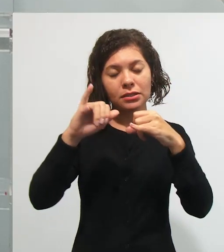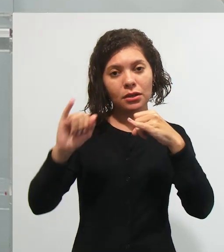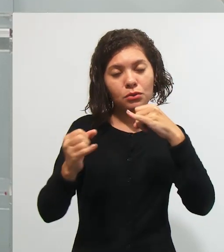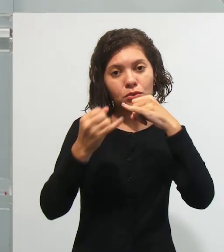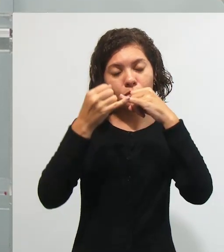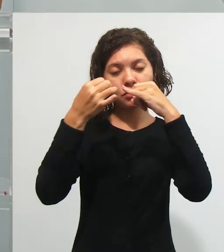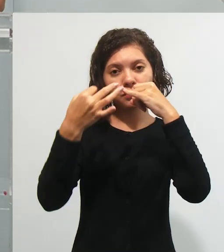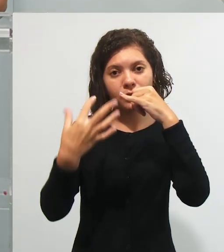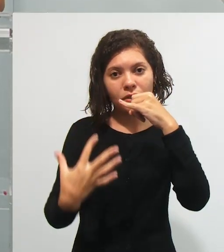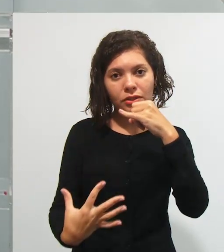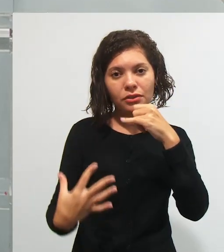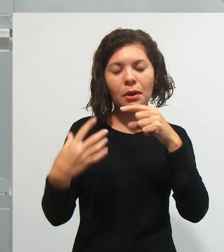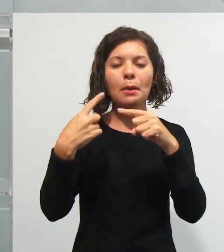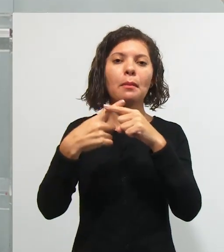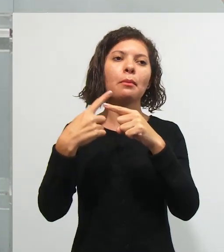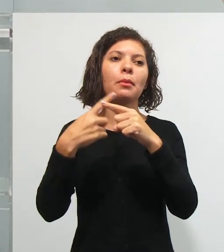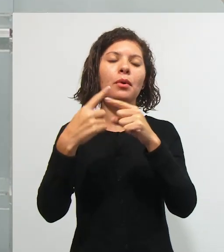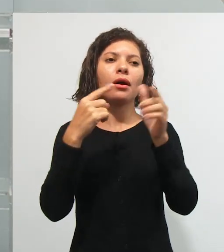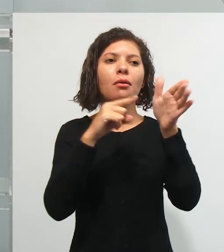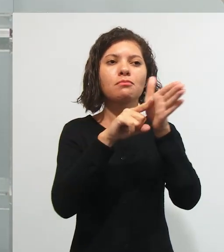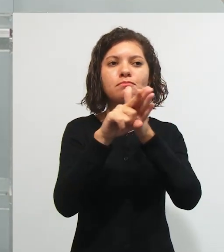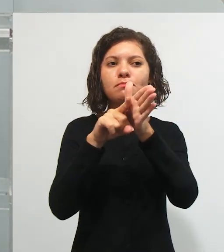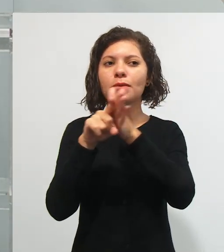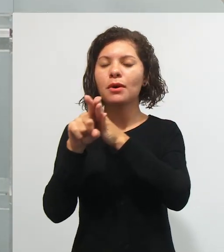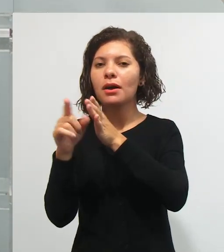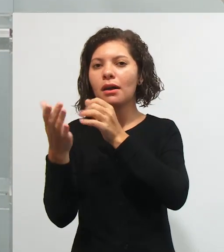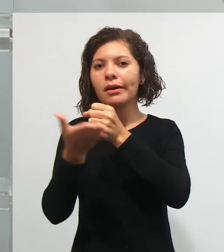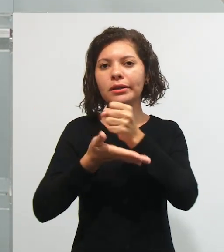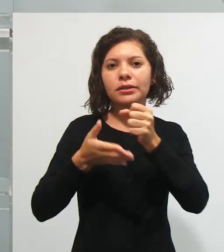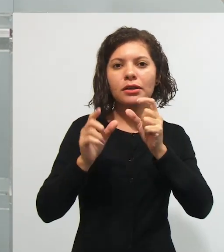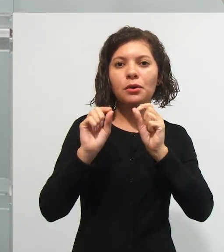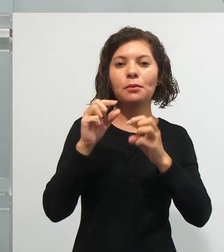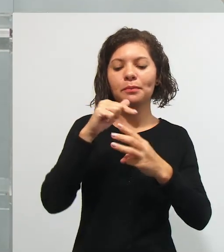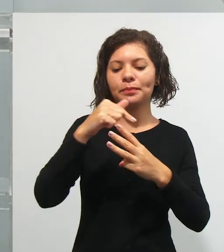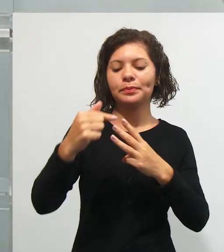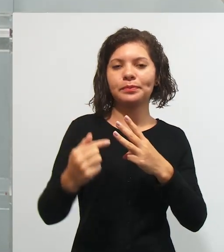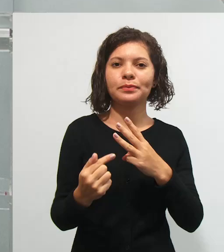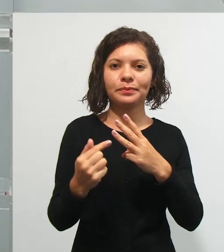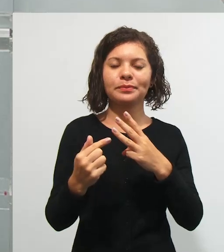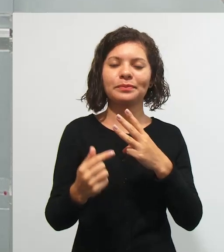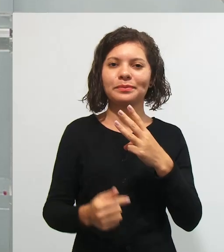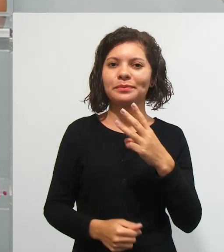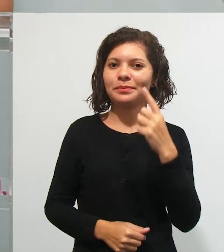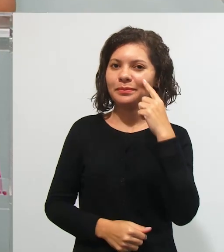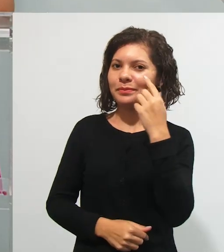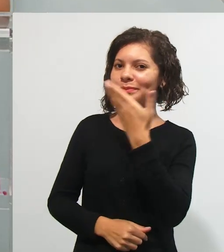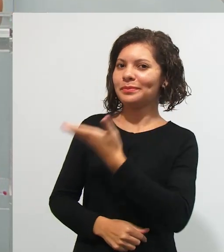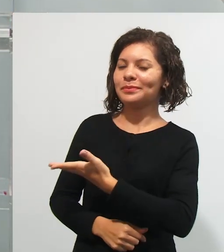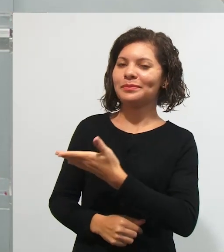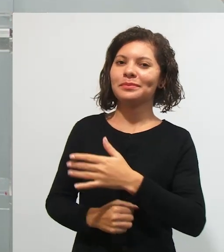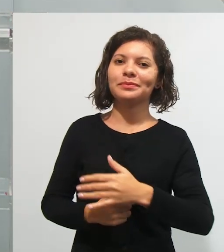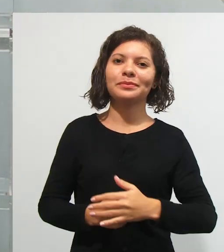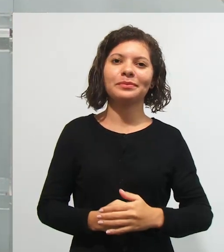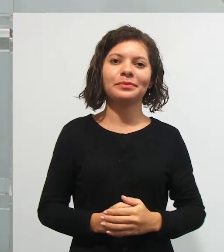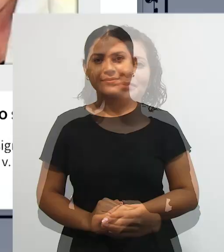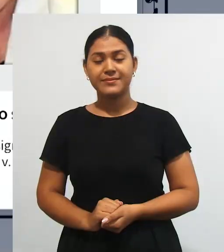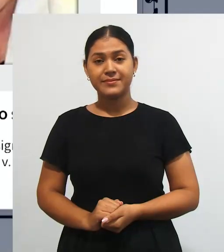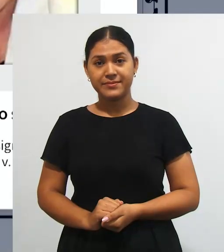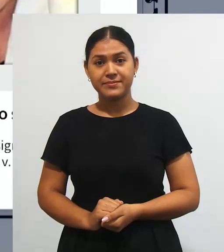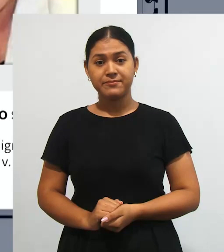você está pesquisando esse assunto, baseie-se pela tríade motivação pessoal, importância acadêmica e contribuição